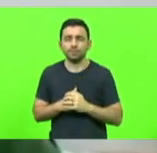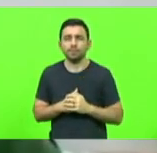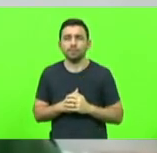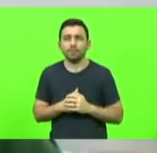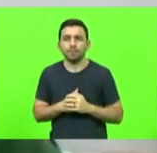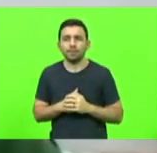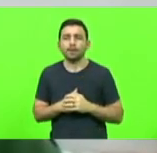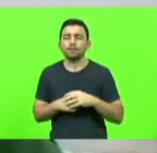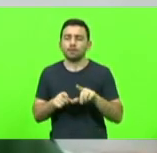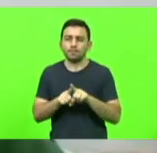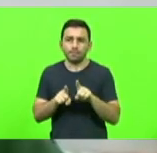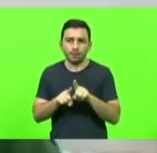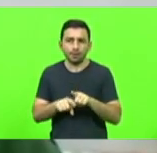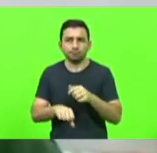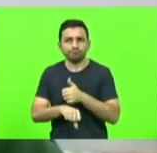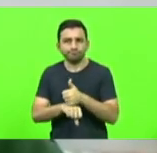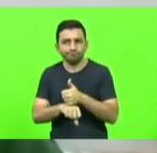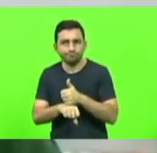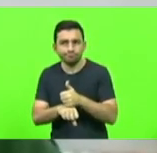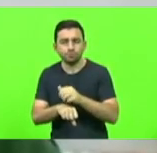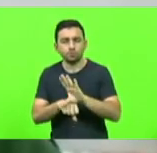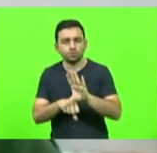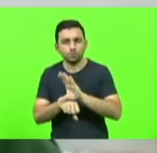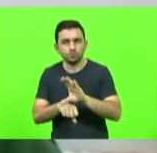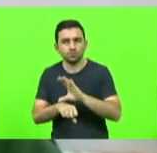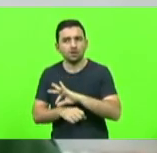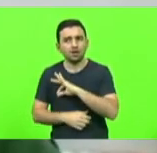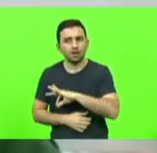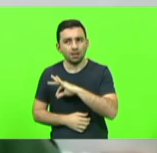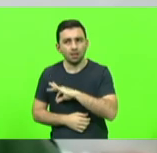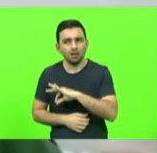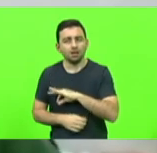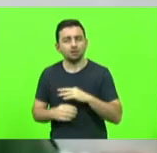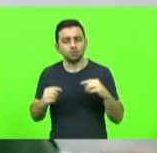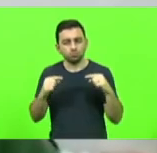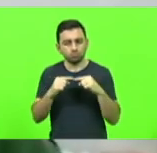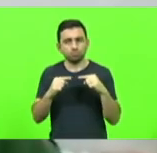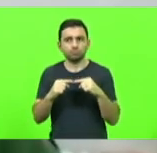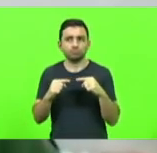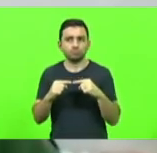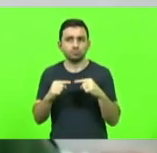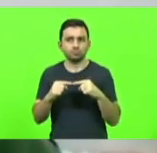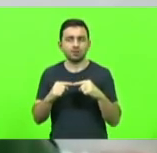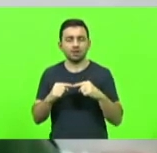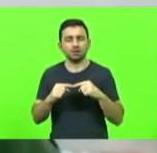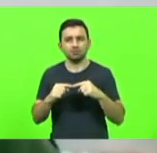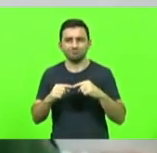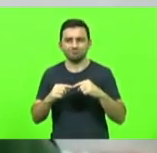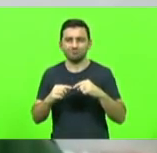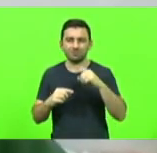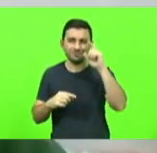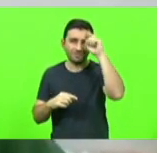capacitações, especializações e salários compatíveis com a complexidade da atuação.